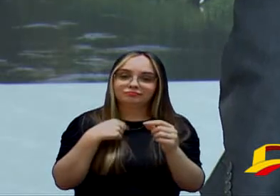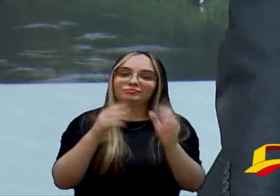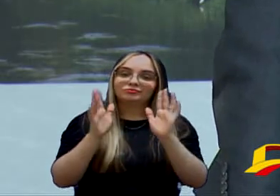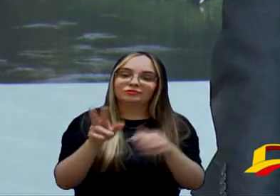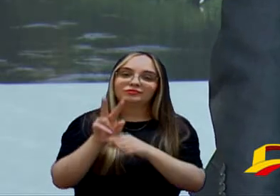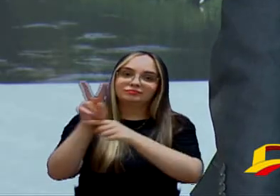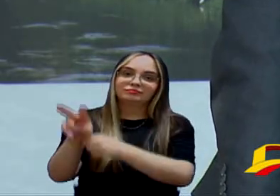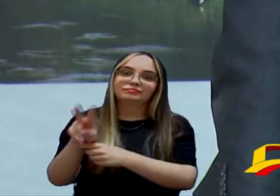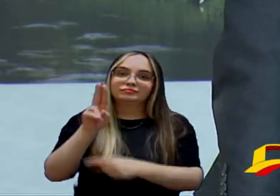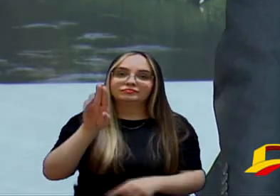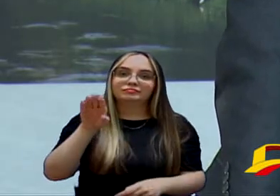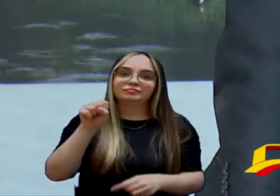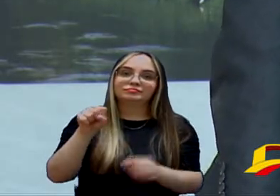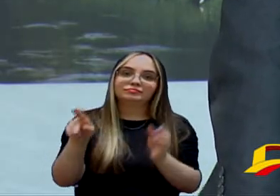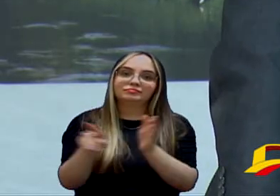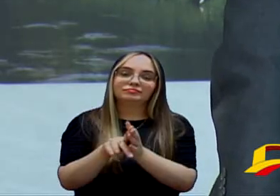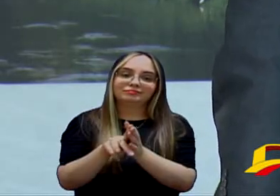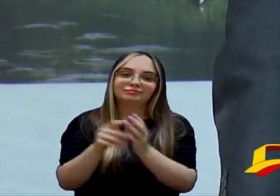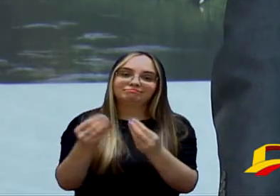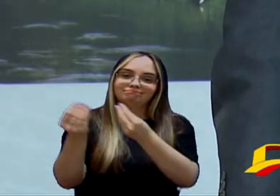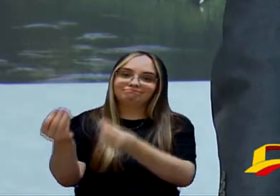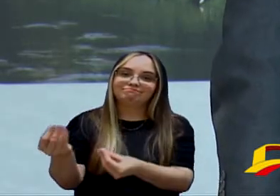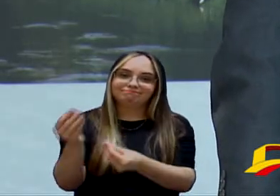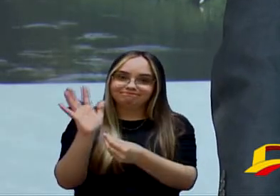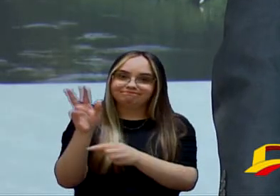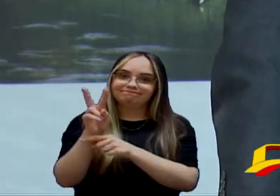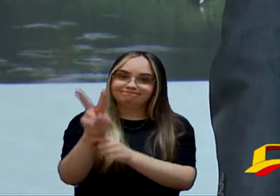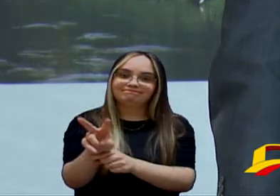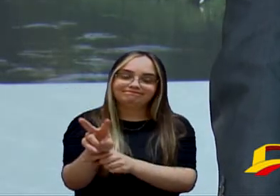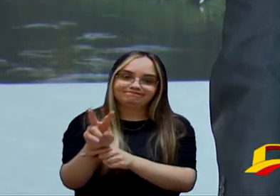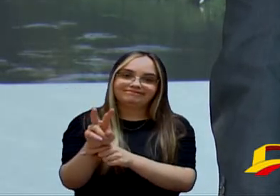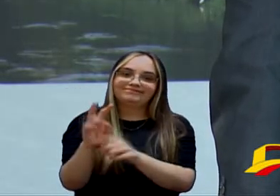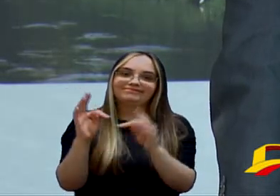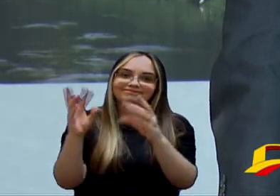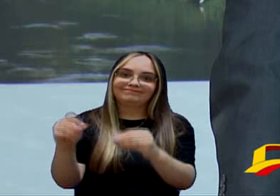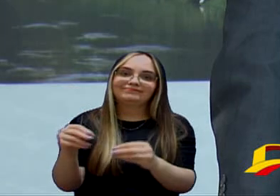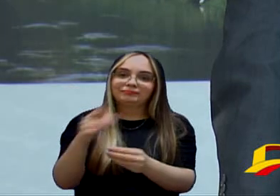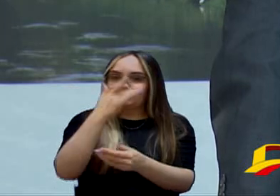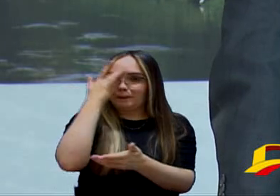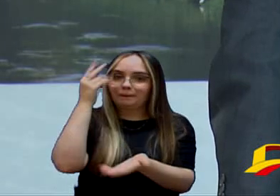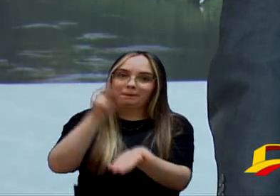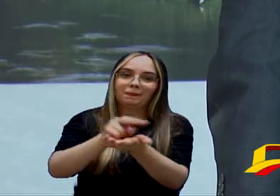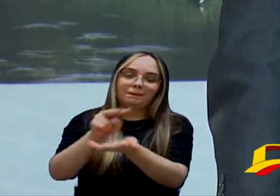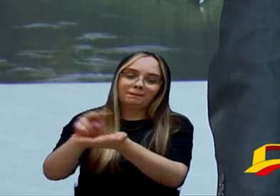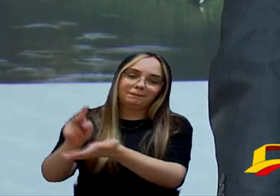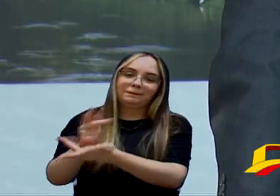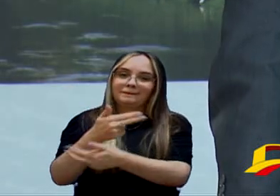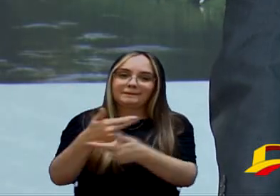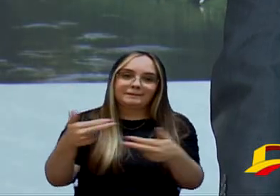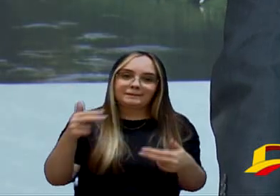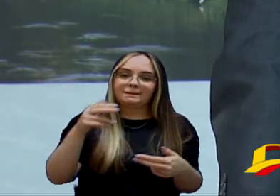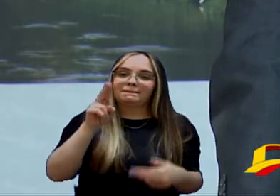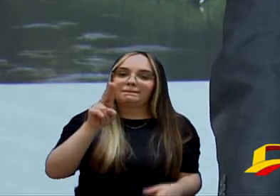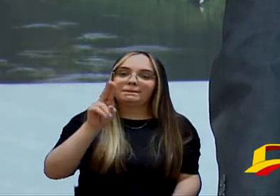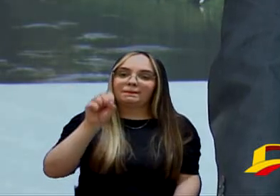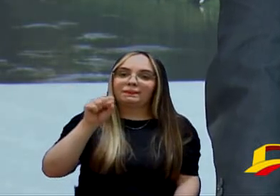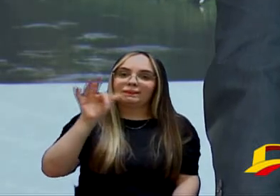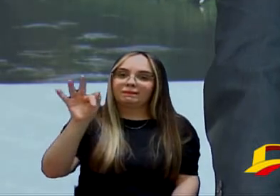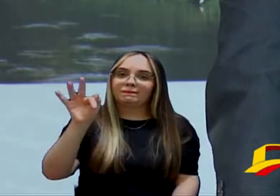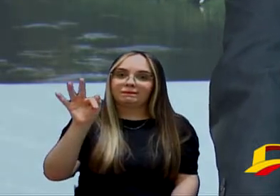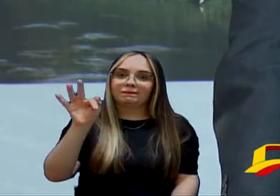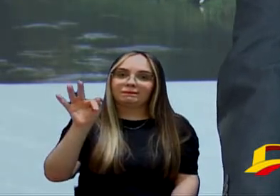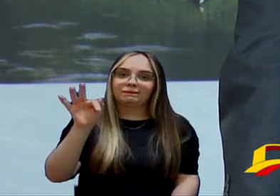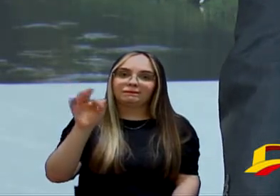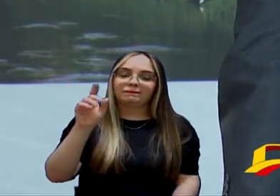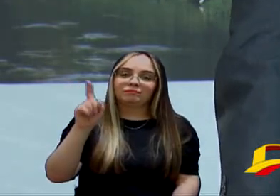ali para unidade de saúde para ser feita a parte toda e acamados a região ali que é o SF uma unidade